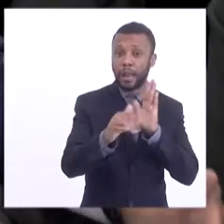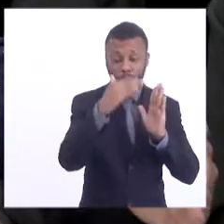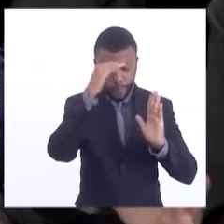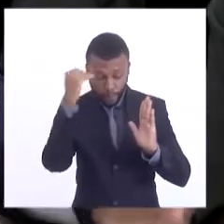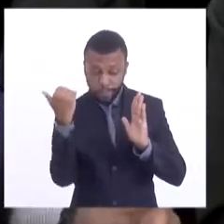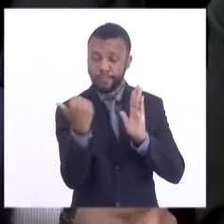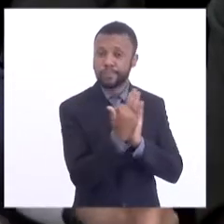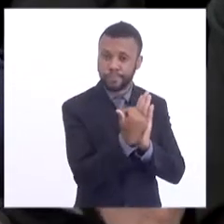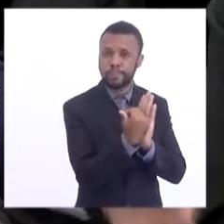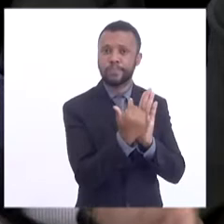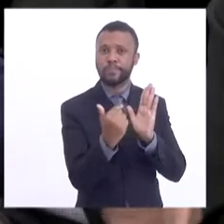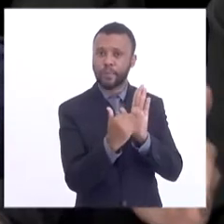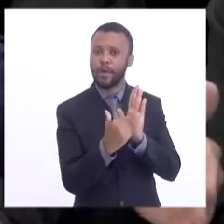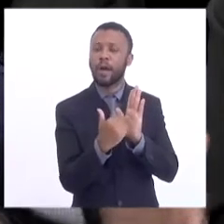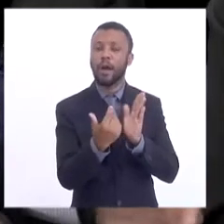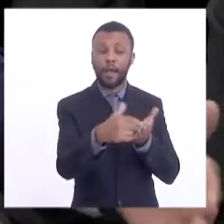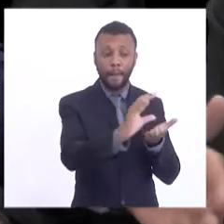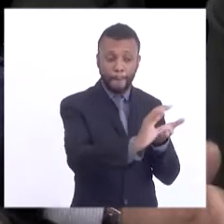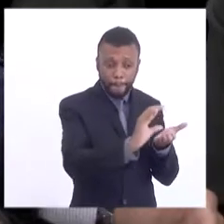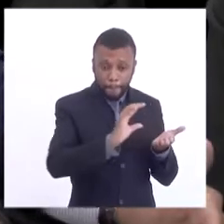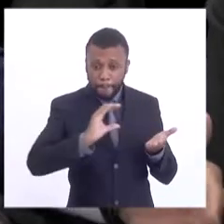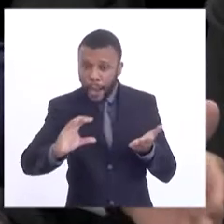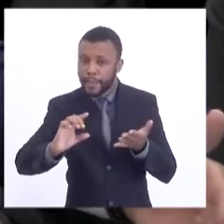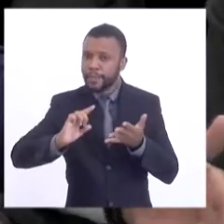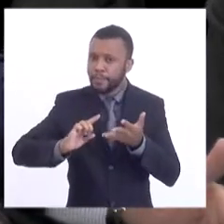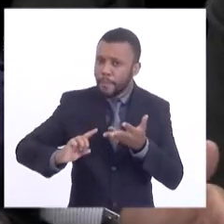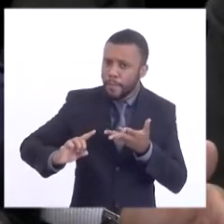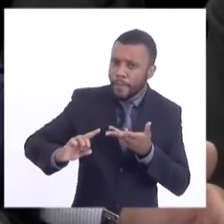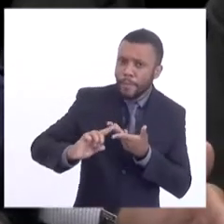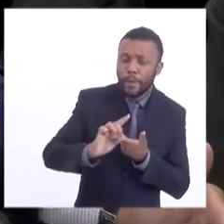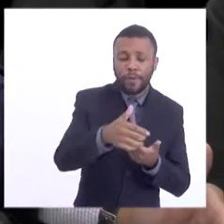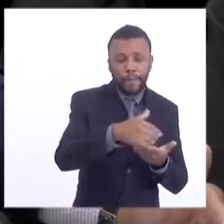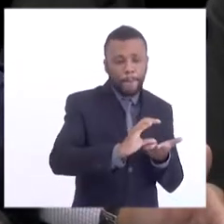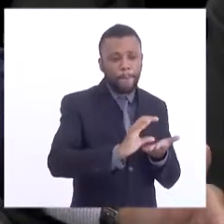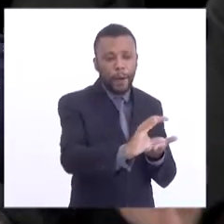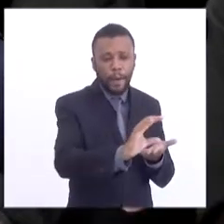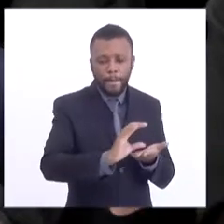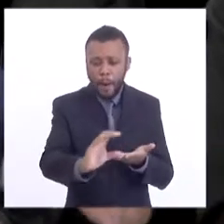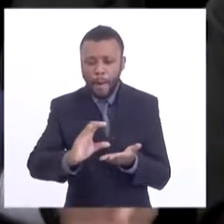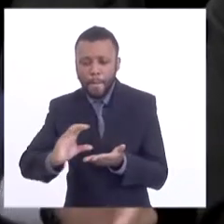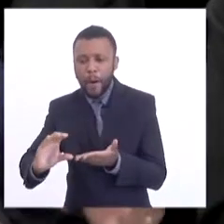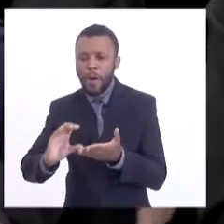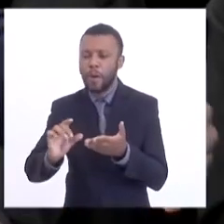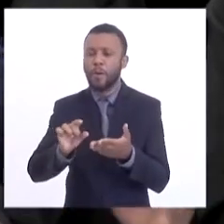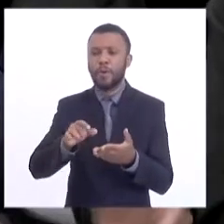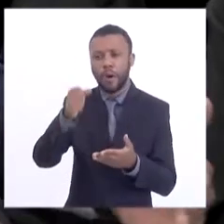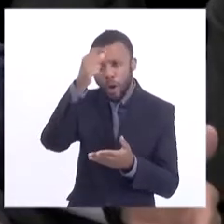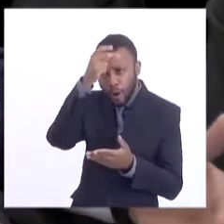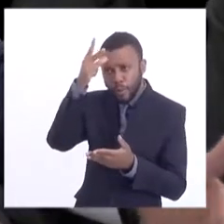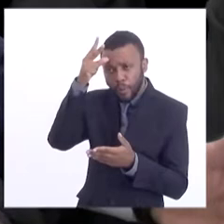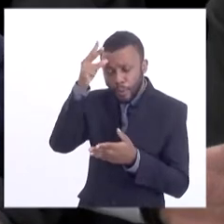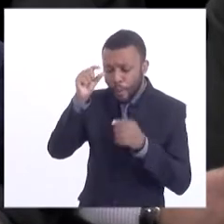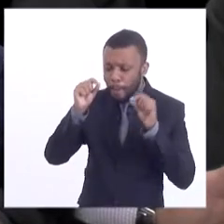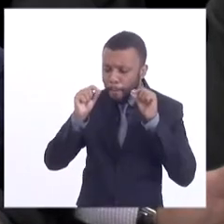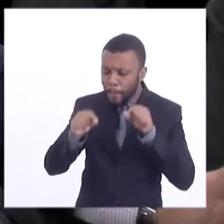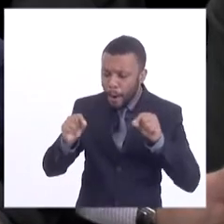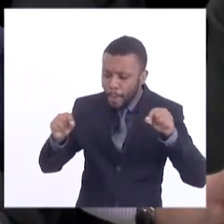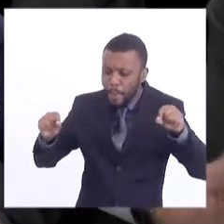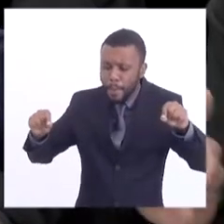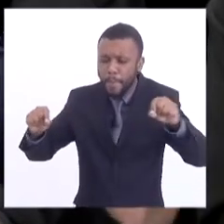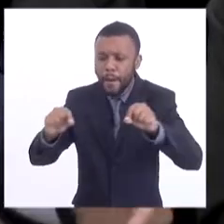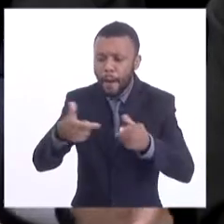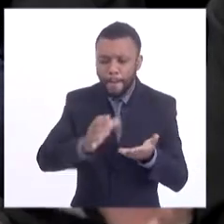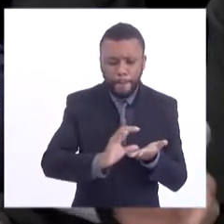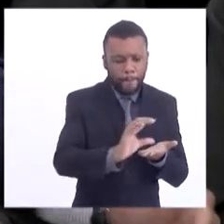e fazer o g-4 que deveriam ser feitos aos municípios nós além de votarmos os repasses em